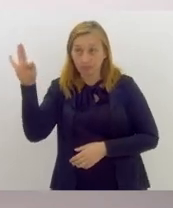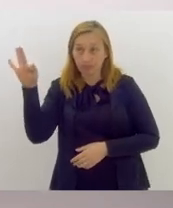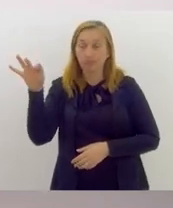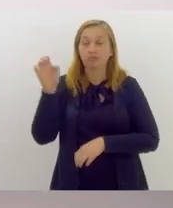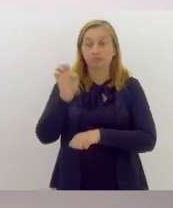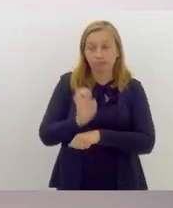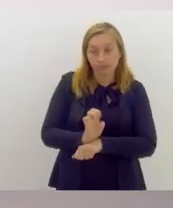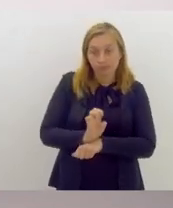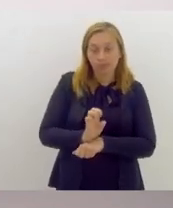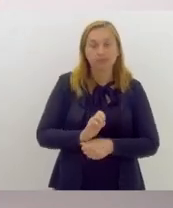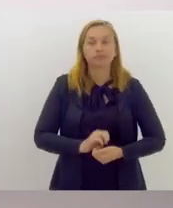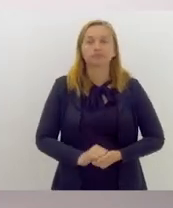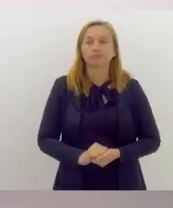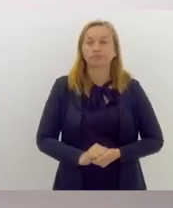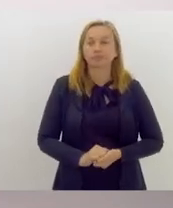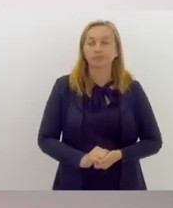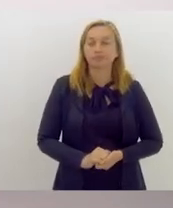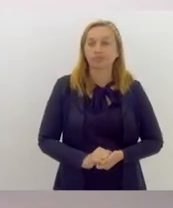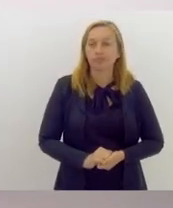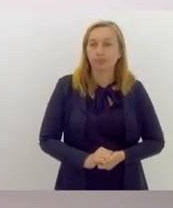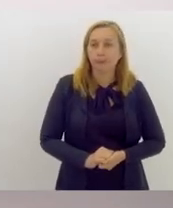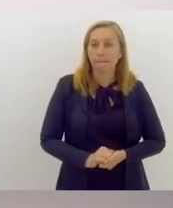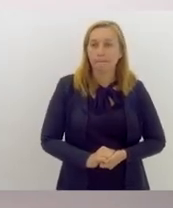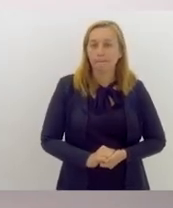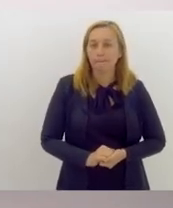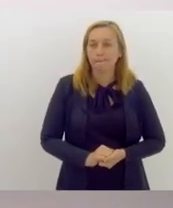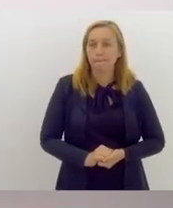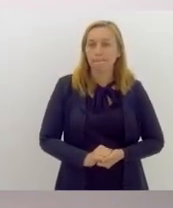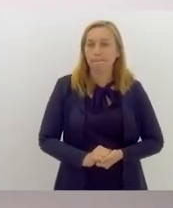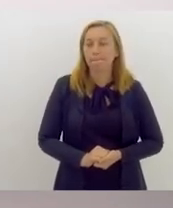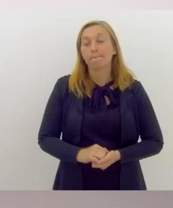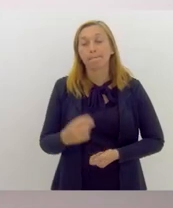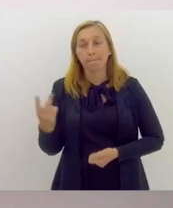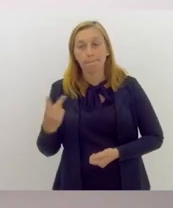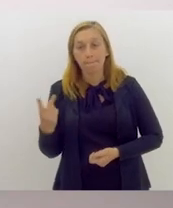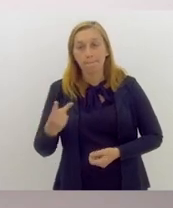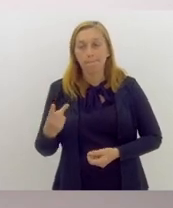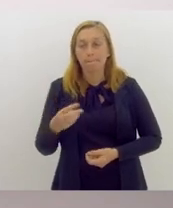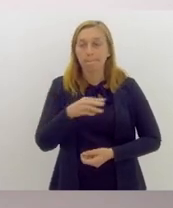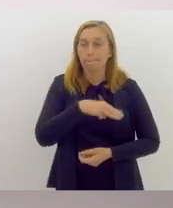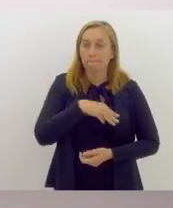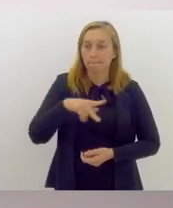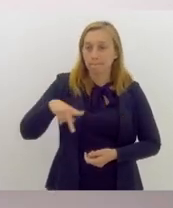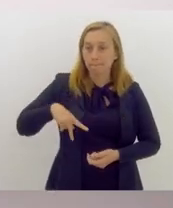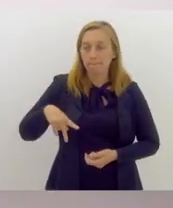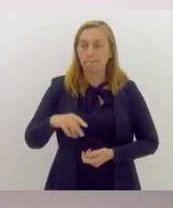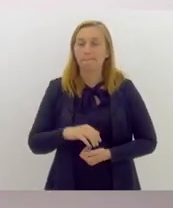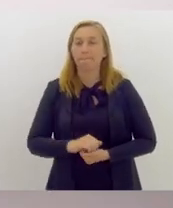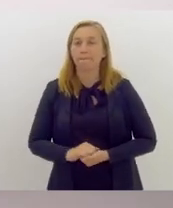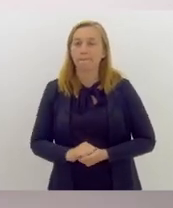o estadual em que ambos os Ministérios públicos